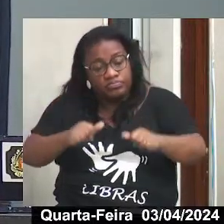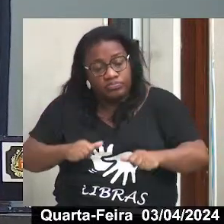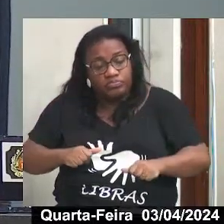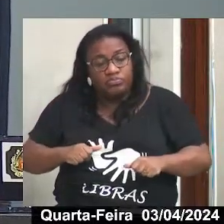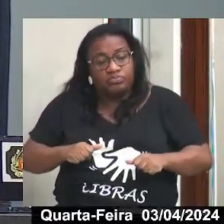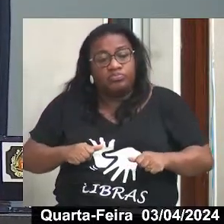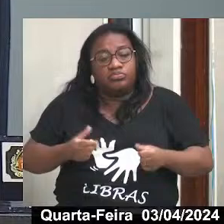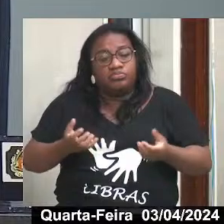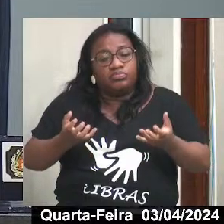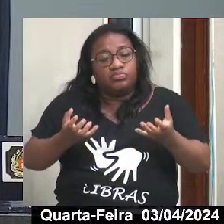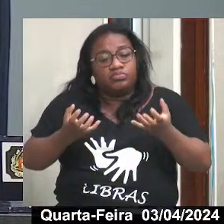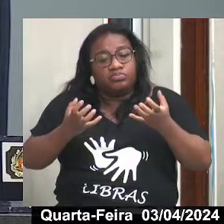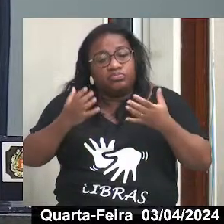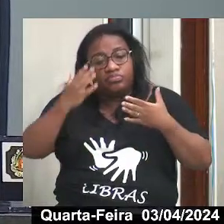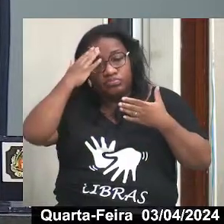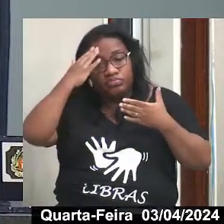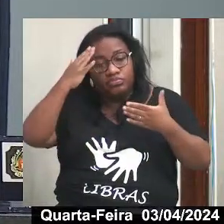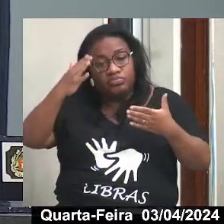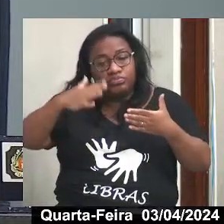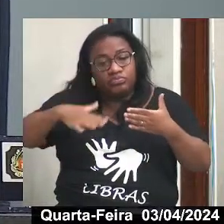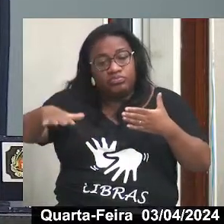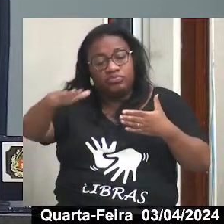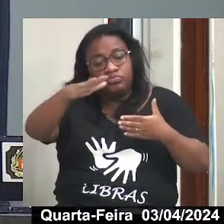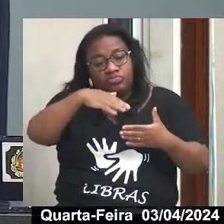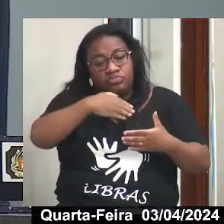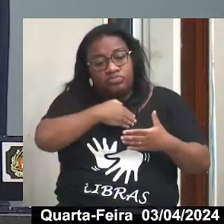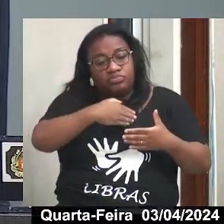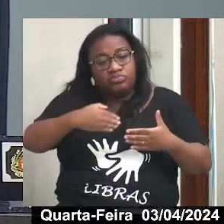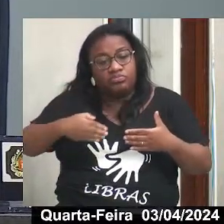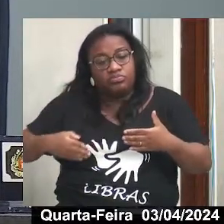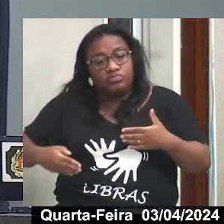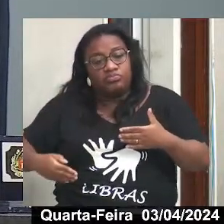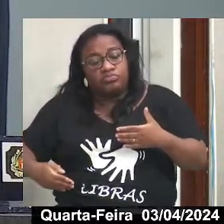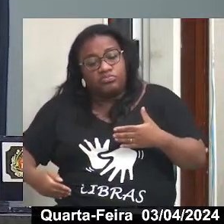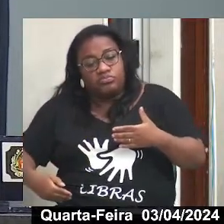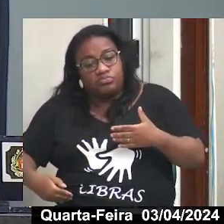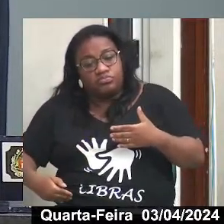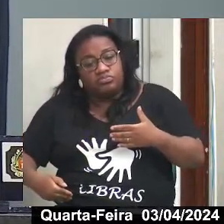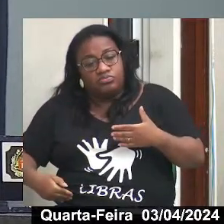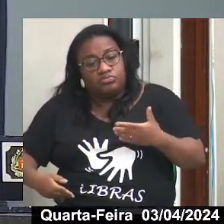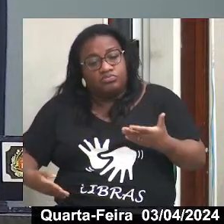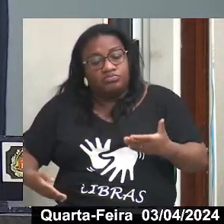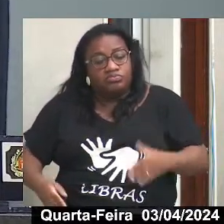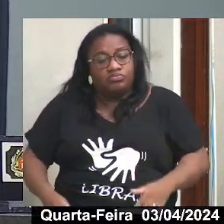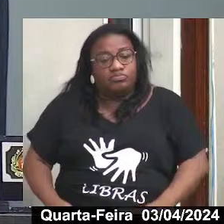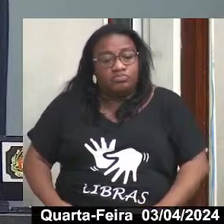muito agradecimento ao nosso governo de Santos e Hugo Prato. Um abraço.